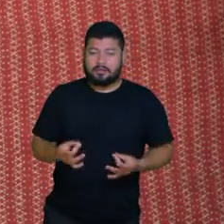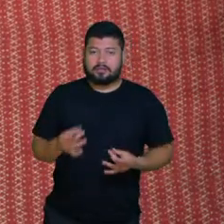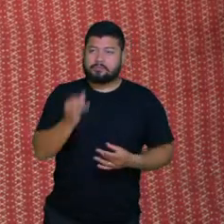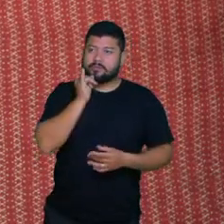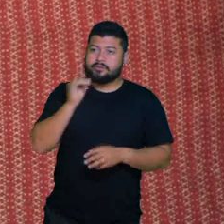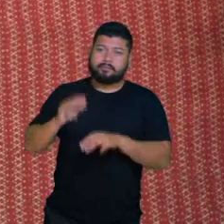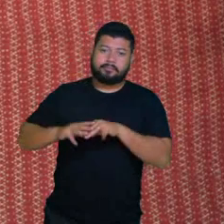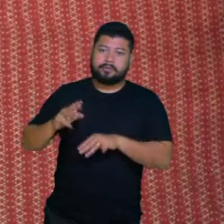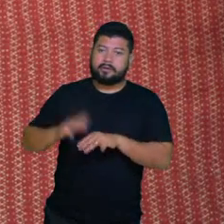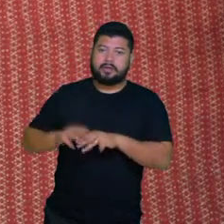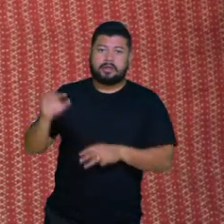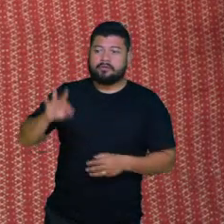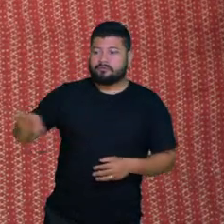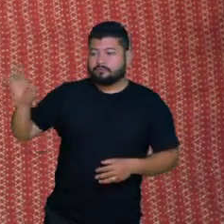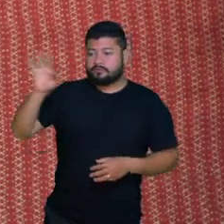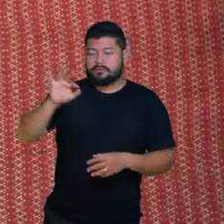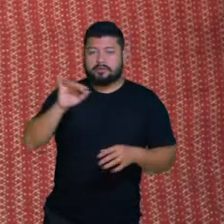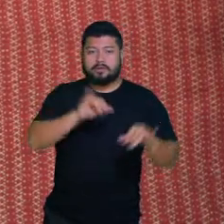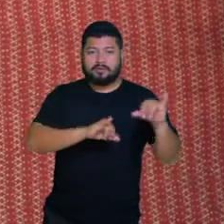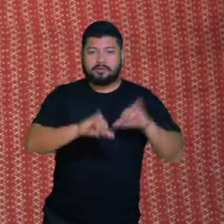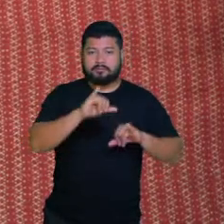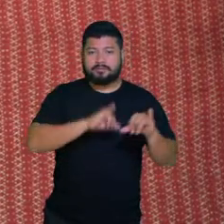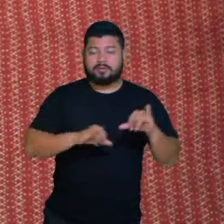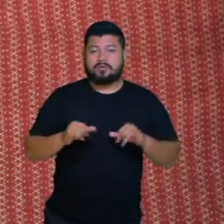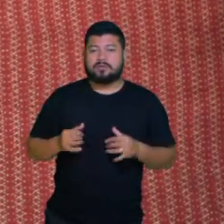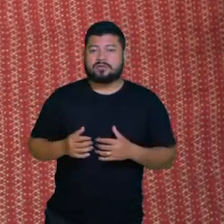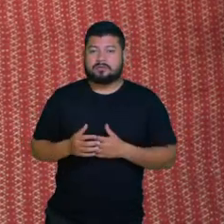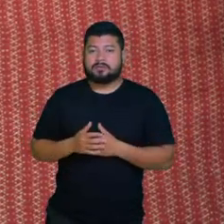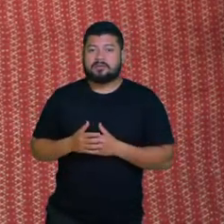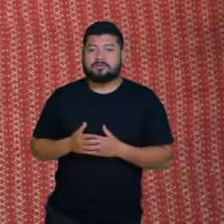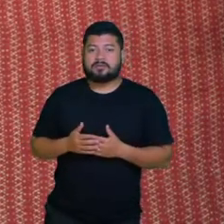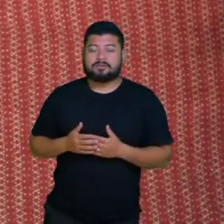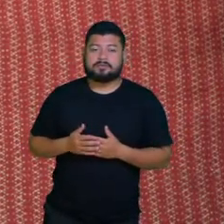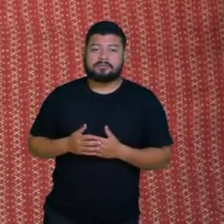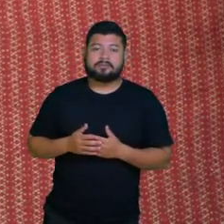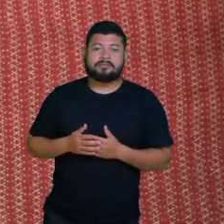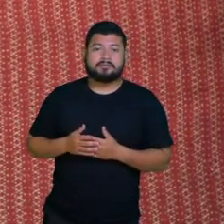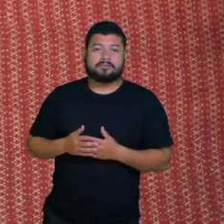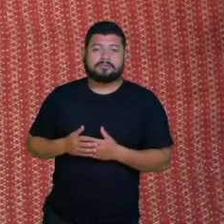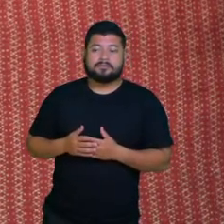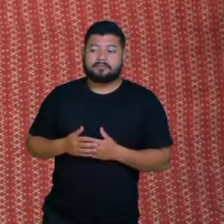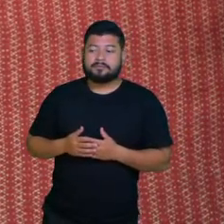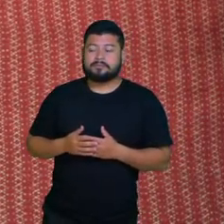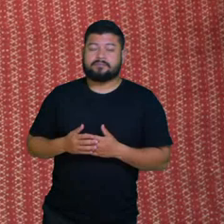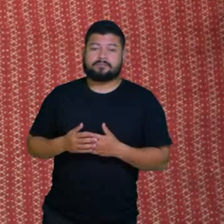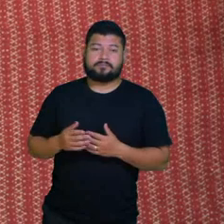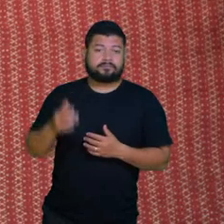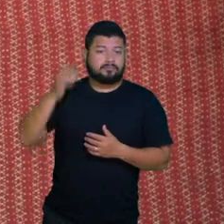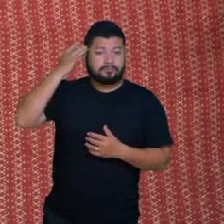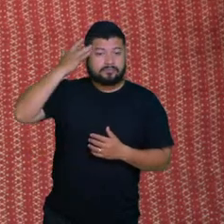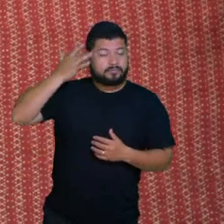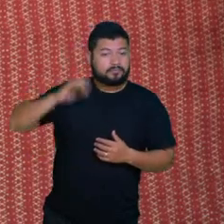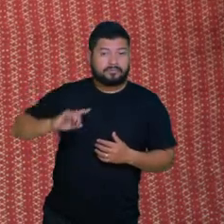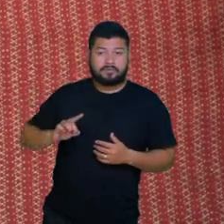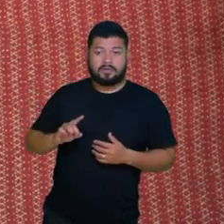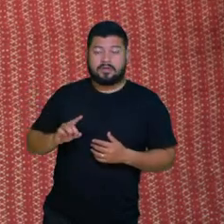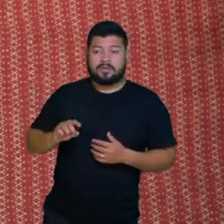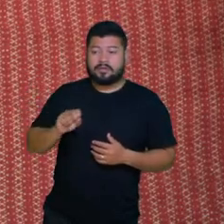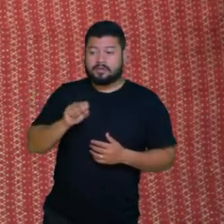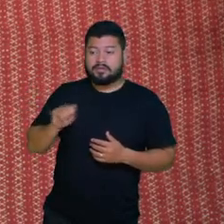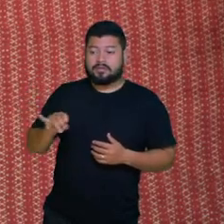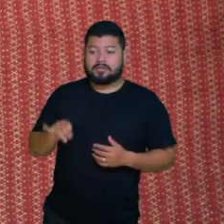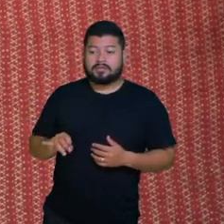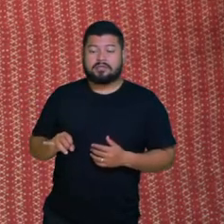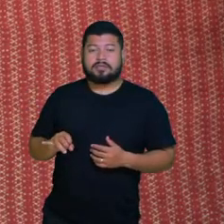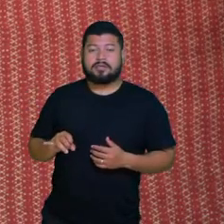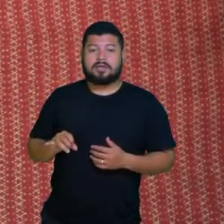e a física e a e a química e a gente precisa avançar então não sei se o documento daria conta ou em algum momento